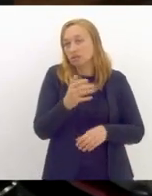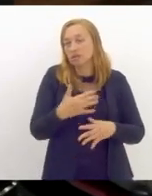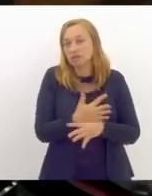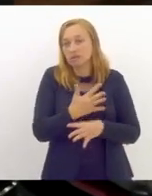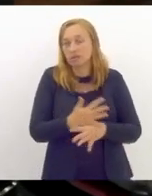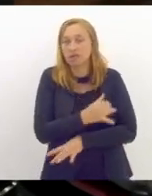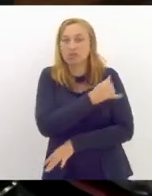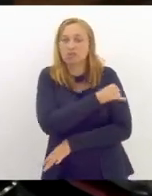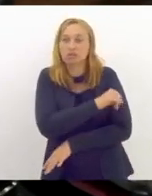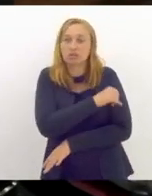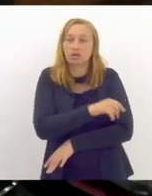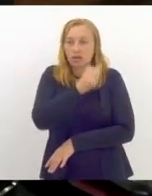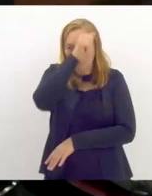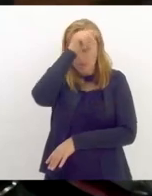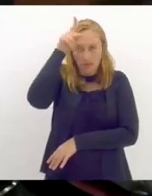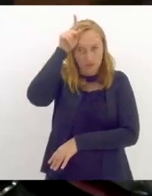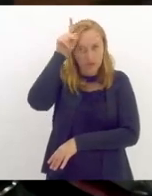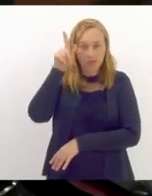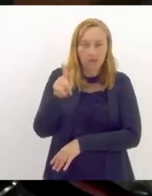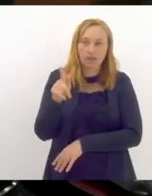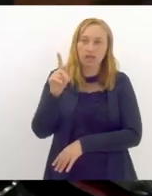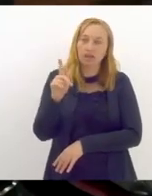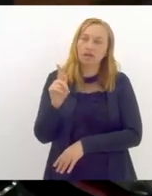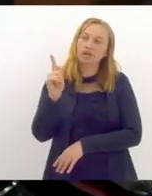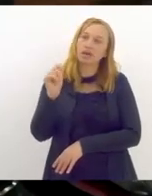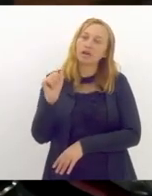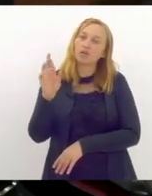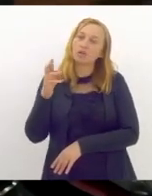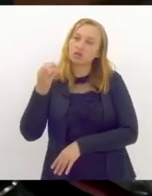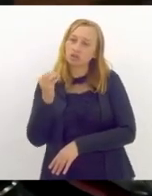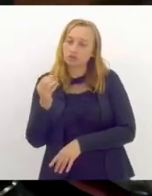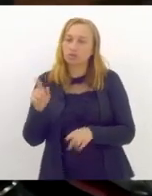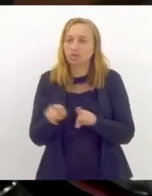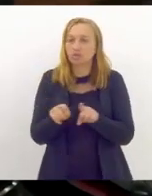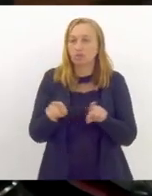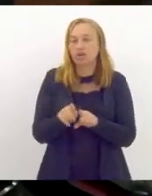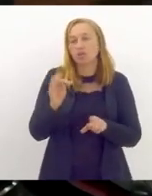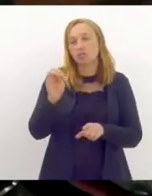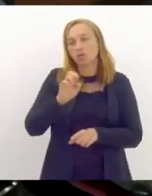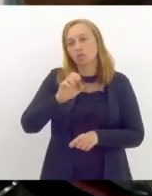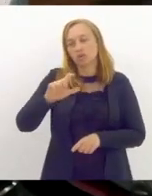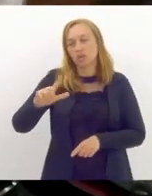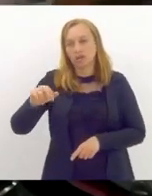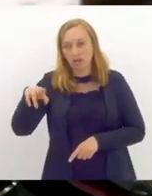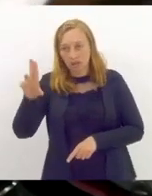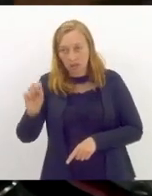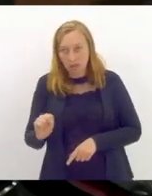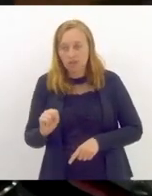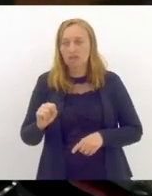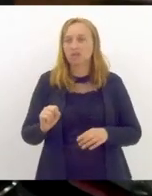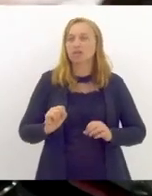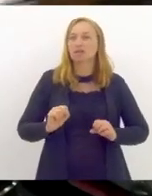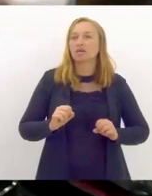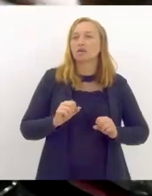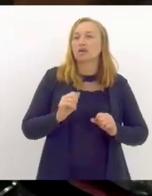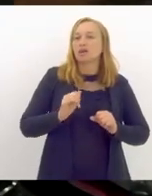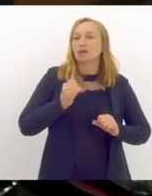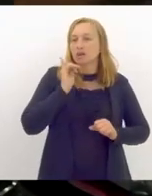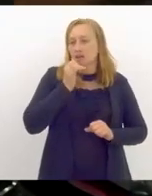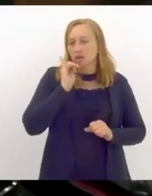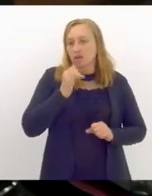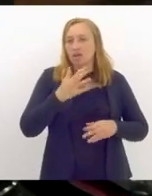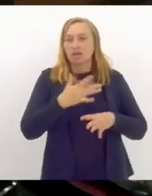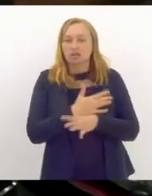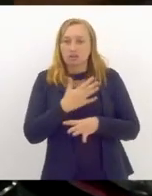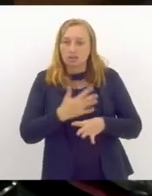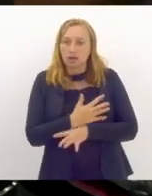Prefeito garotinho a prefeito André português né com uma força da narrativa a cidade não pode